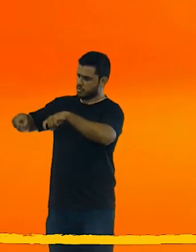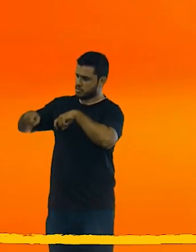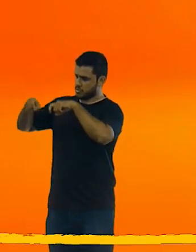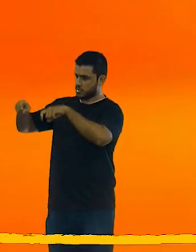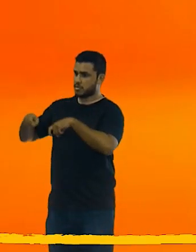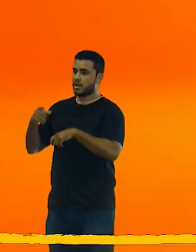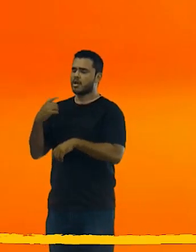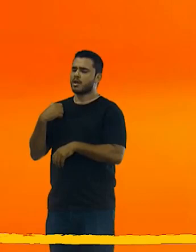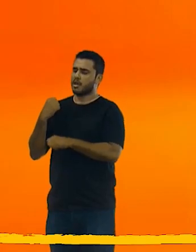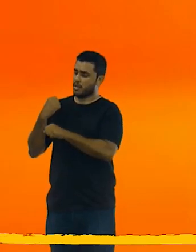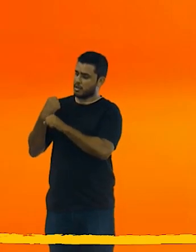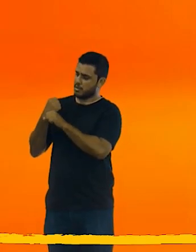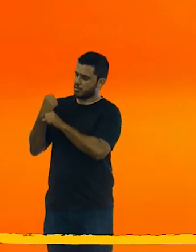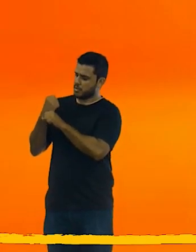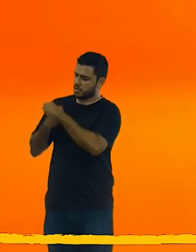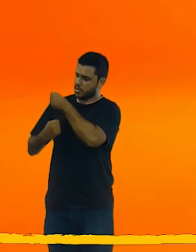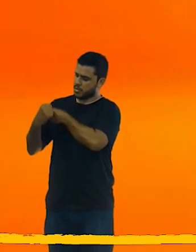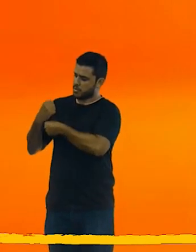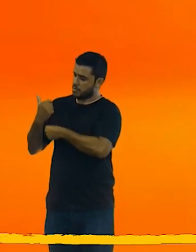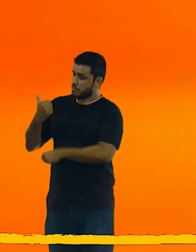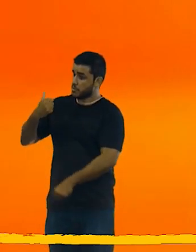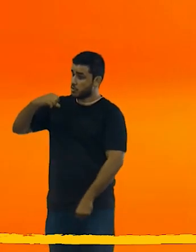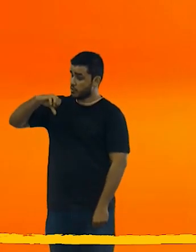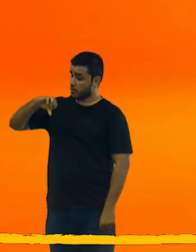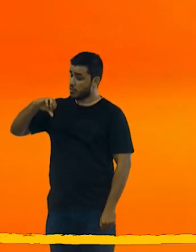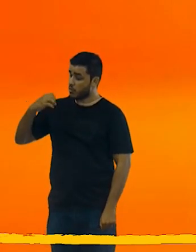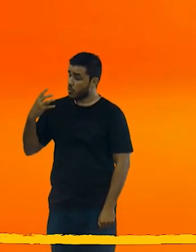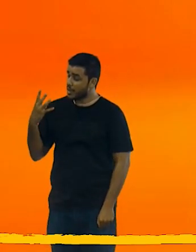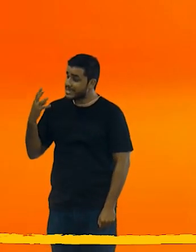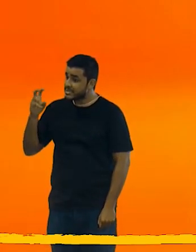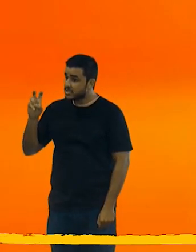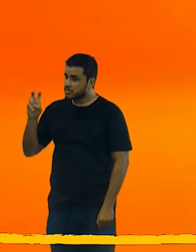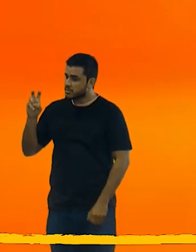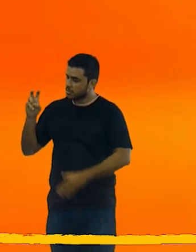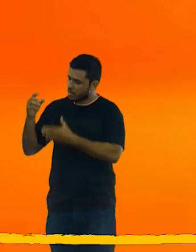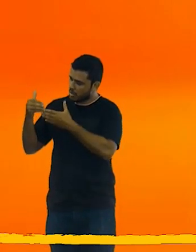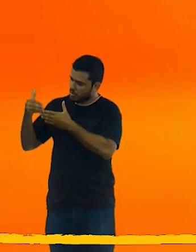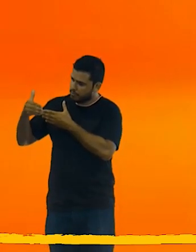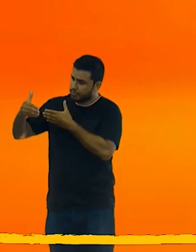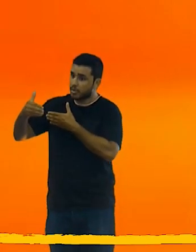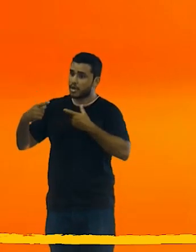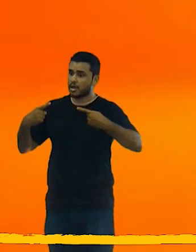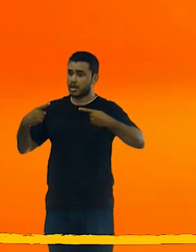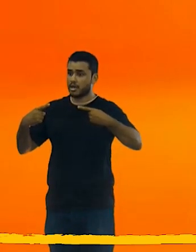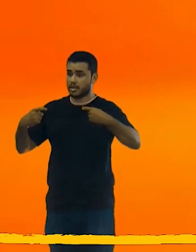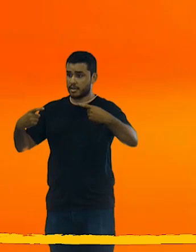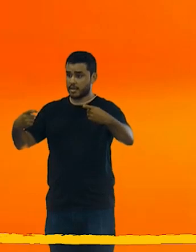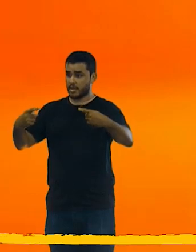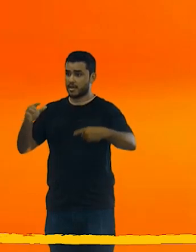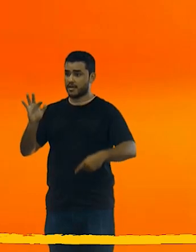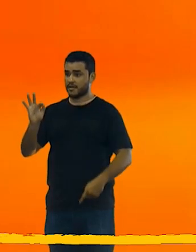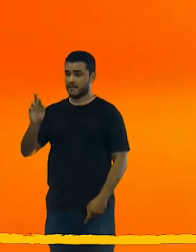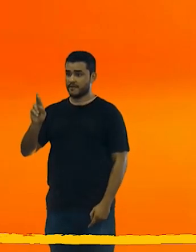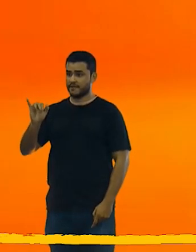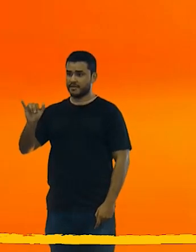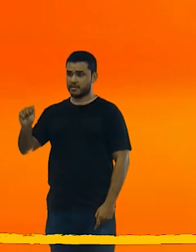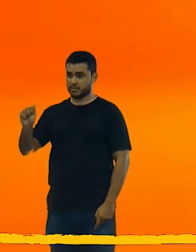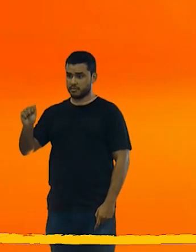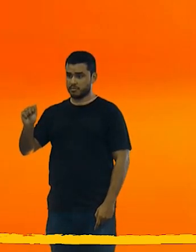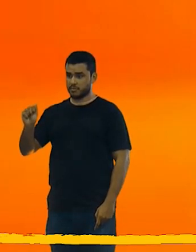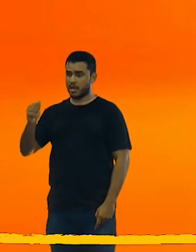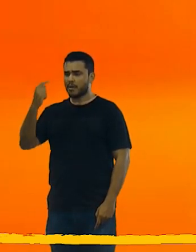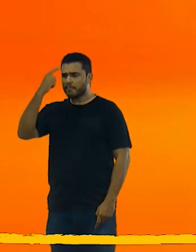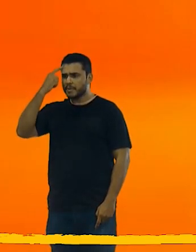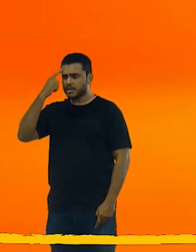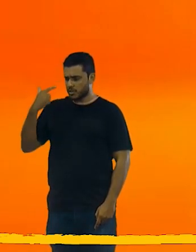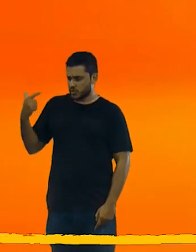está associado, bote aí embaixo, Guerra Fria. Ei, Fernandes, qual é a relação que numa prova eu vou fazer entre